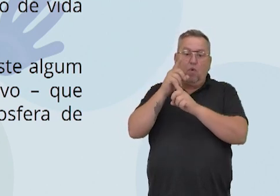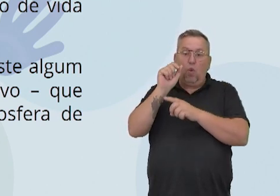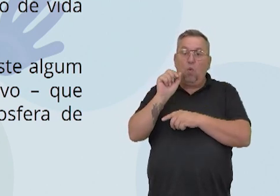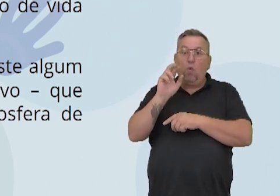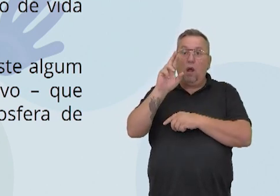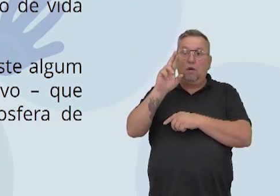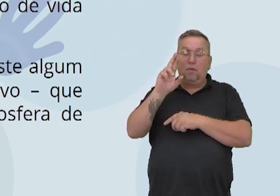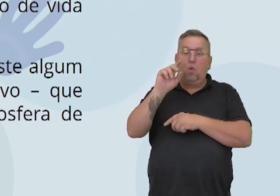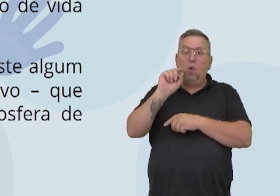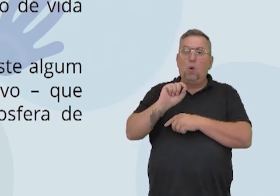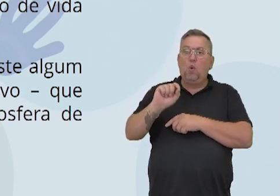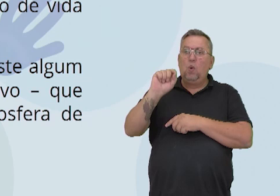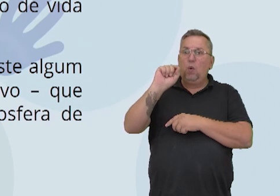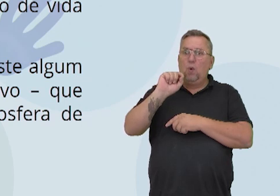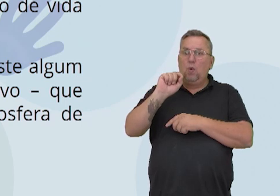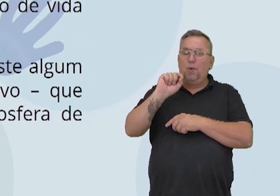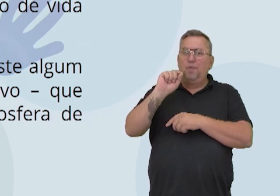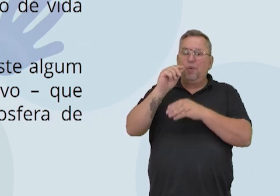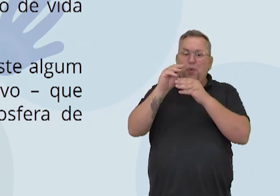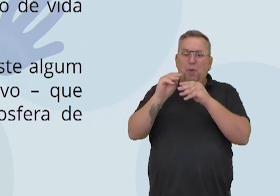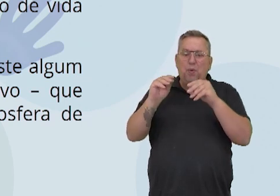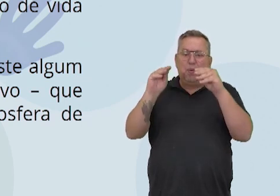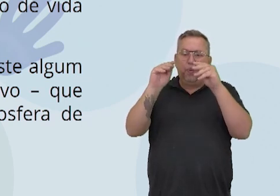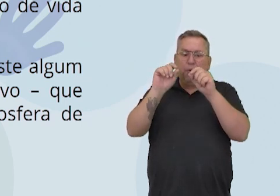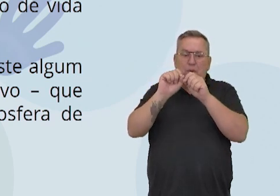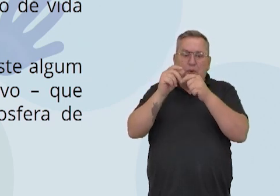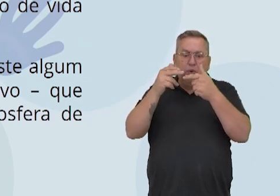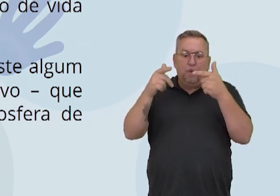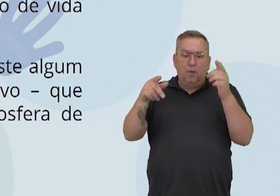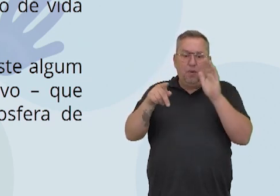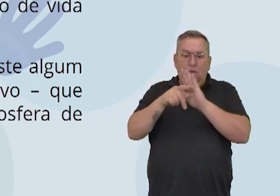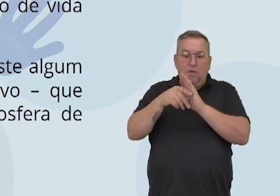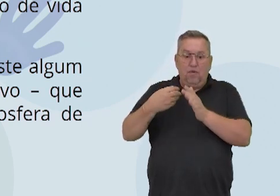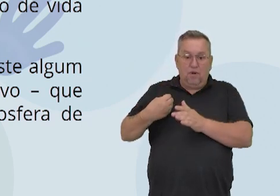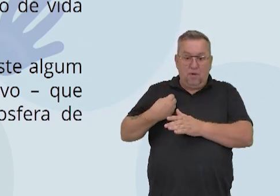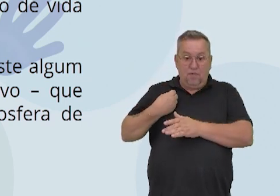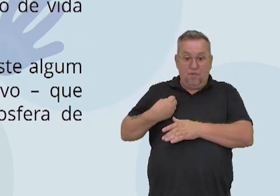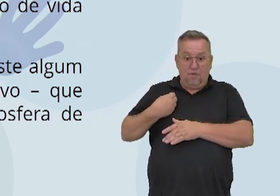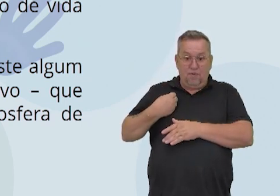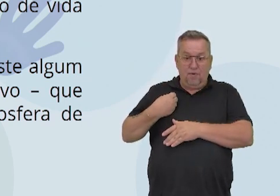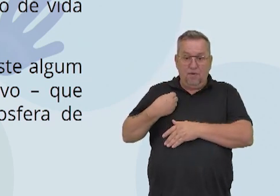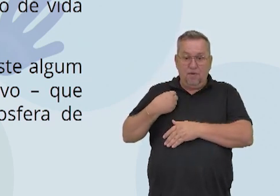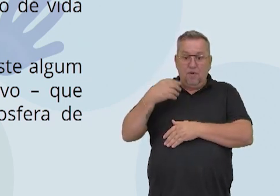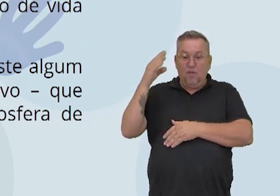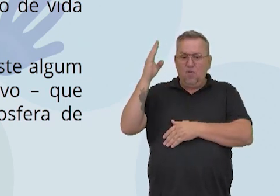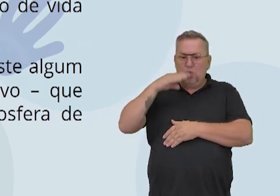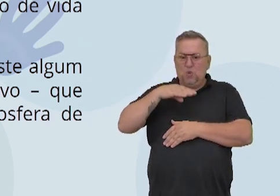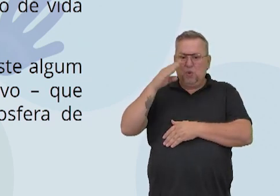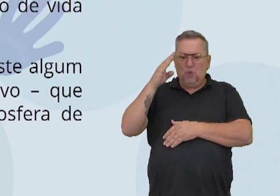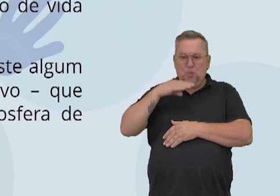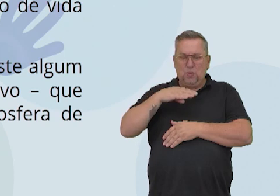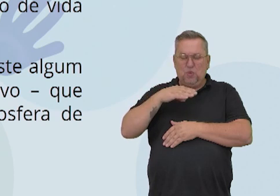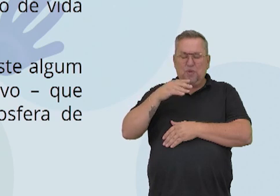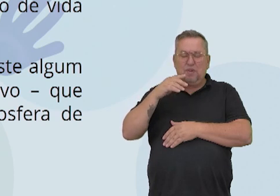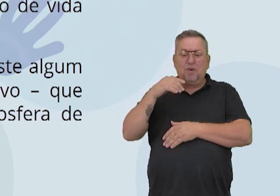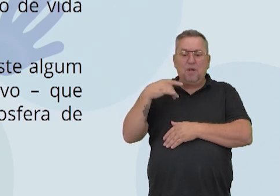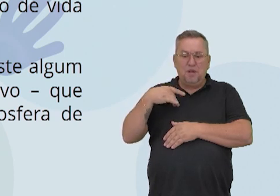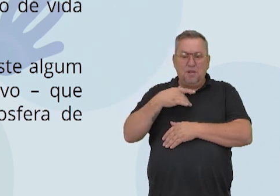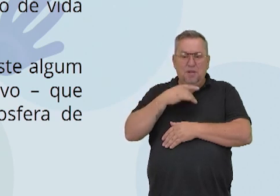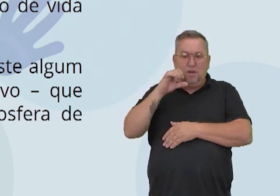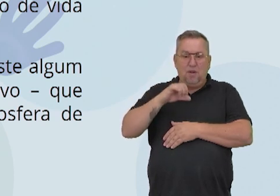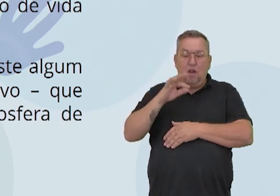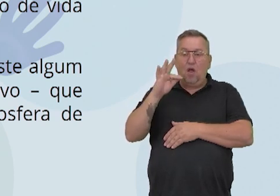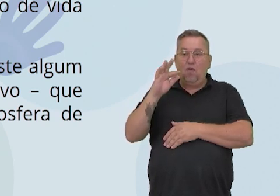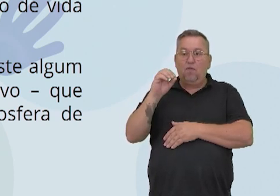atmosfera do planeta vizinho uma substância produzida por seres vivos na Terra, fedida e tóxica. A